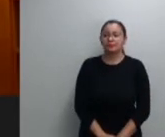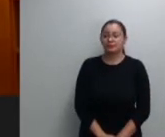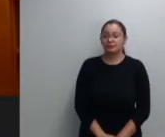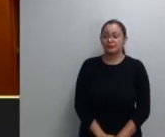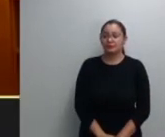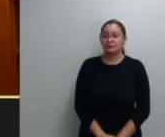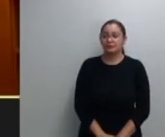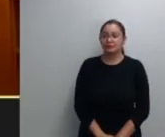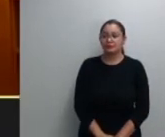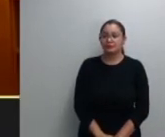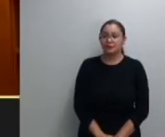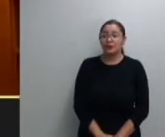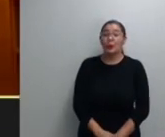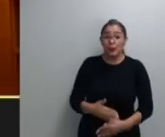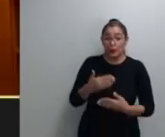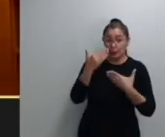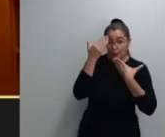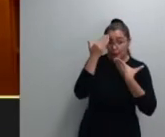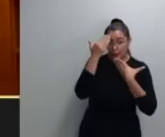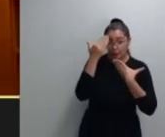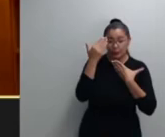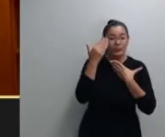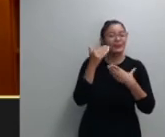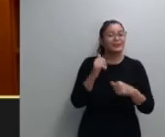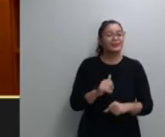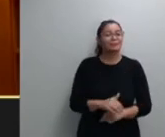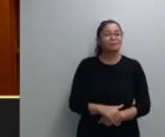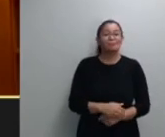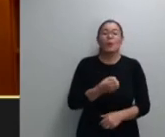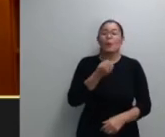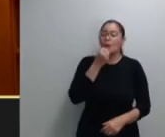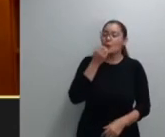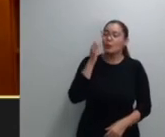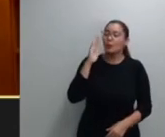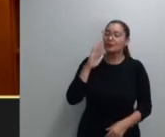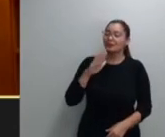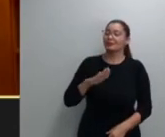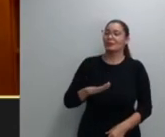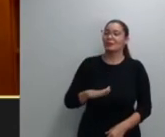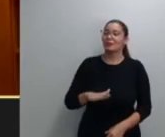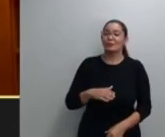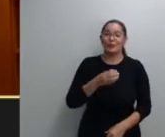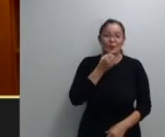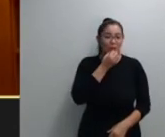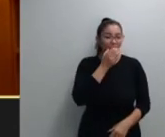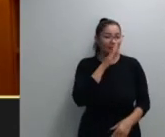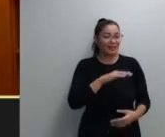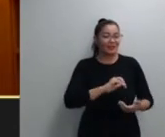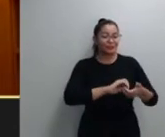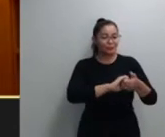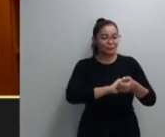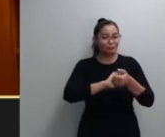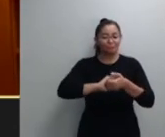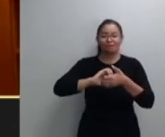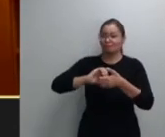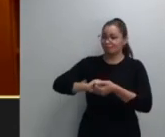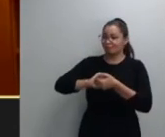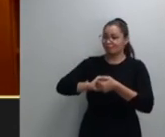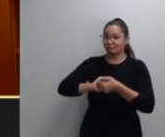Muito obrigado, presidente. Boa tarde, ministro relator. Boa tarde, demais participantes dessa sessão de julgamento.